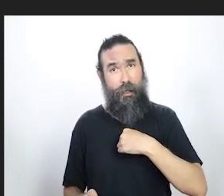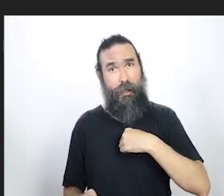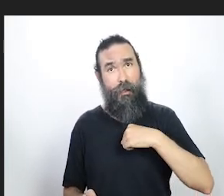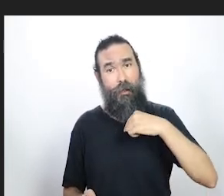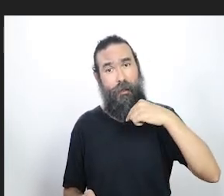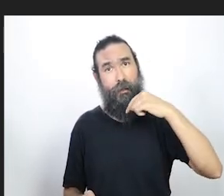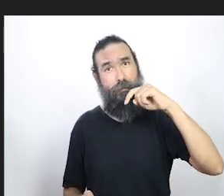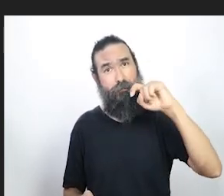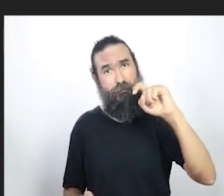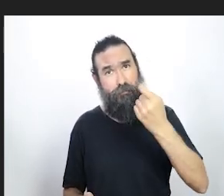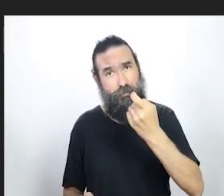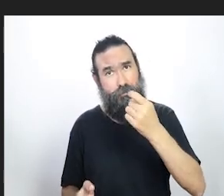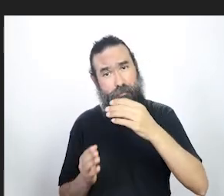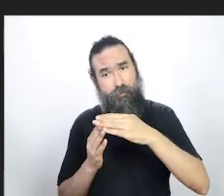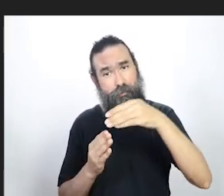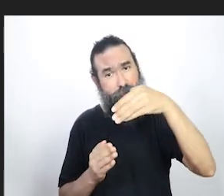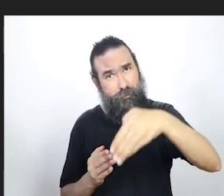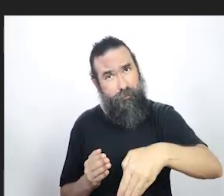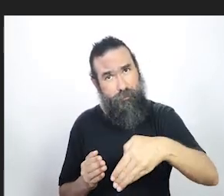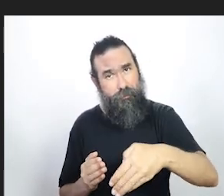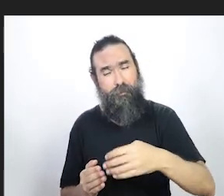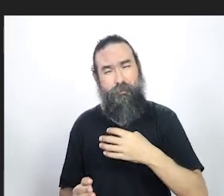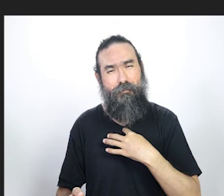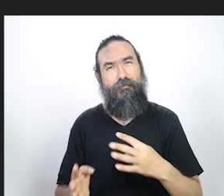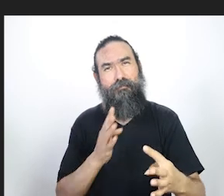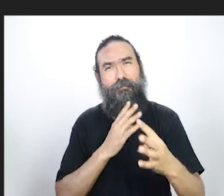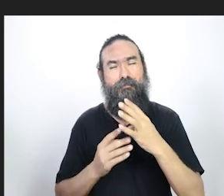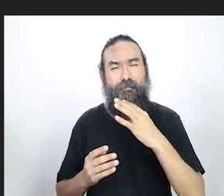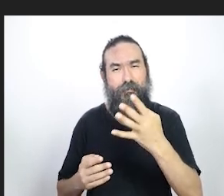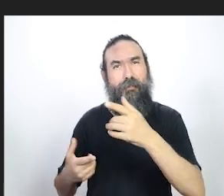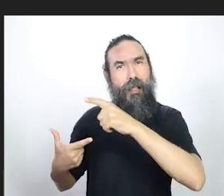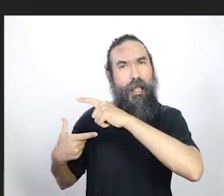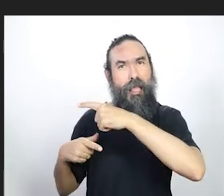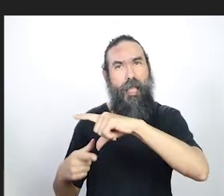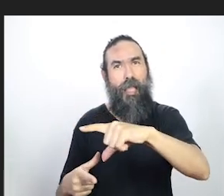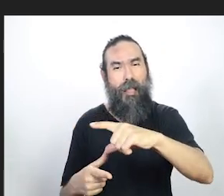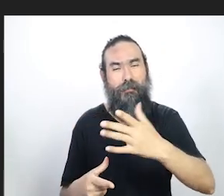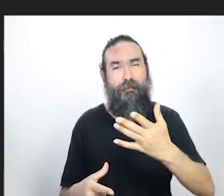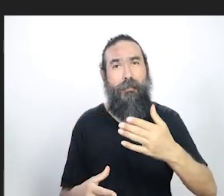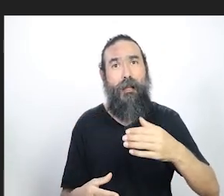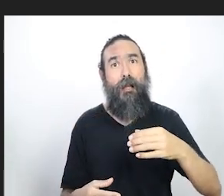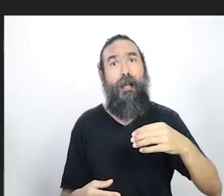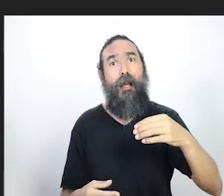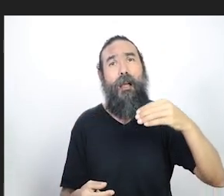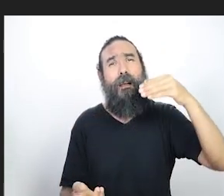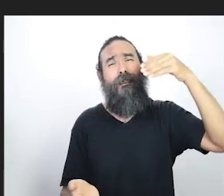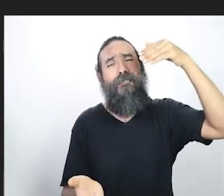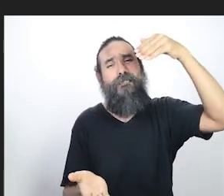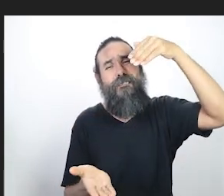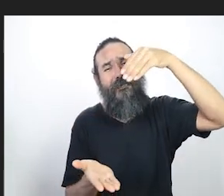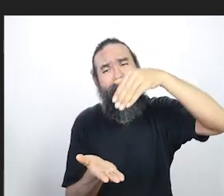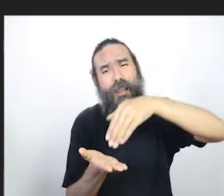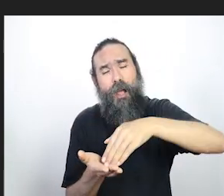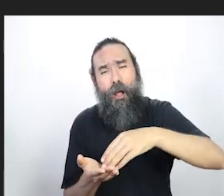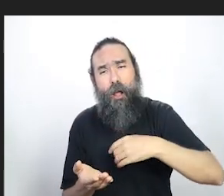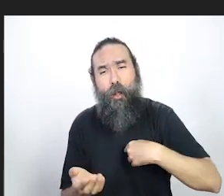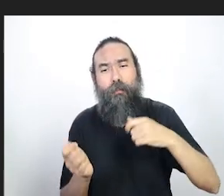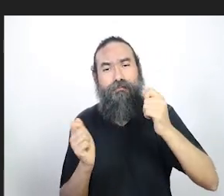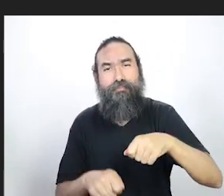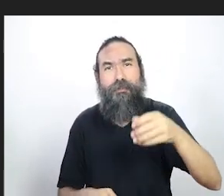consegui ajustar o som, saí, voltei, parece que agora Agora, no finalzinho, eu consegui